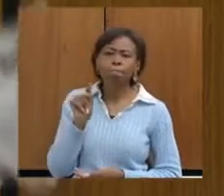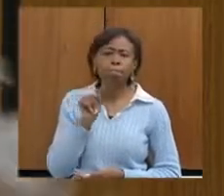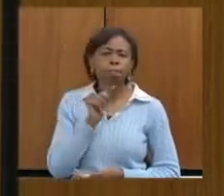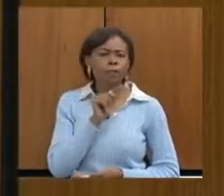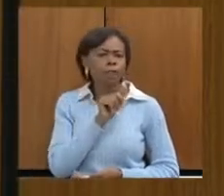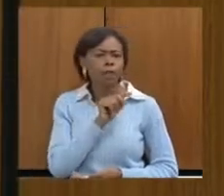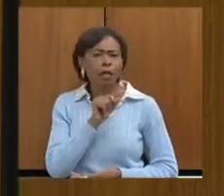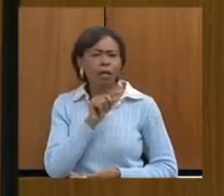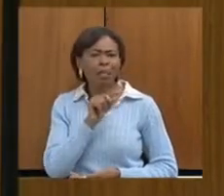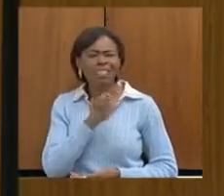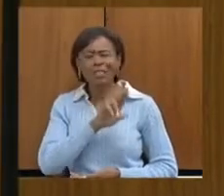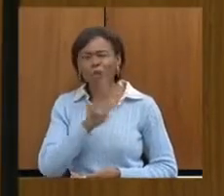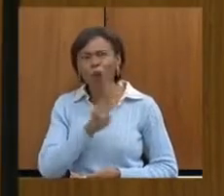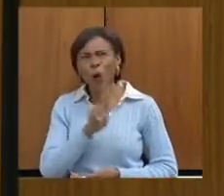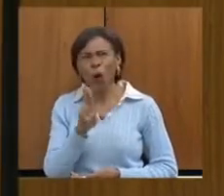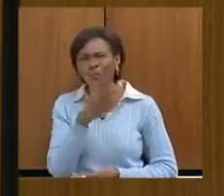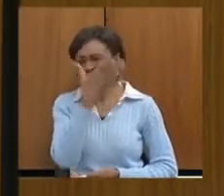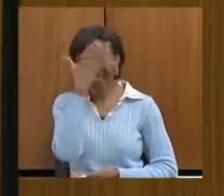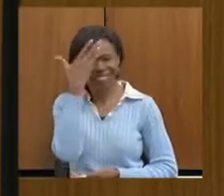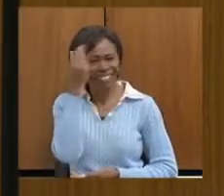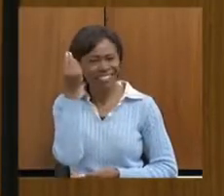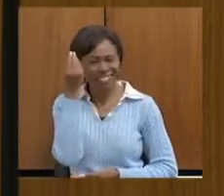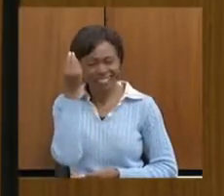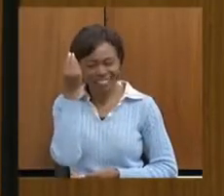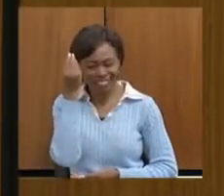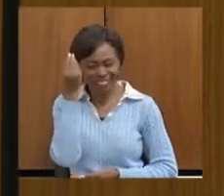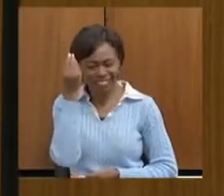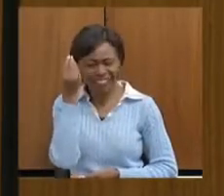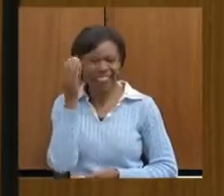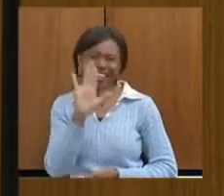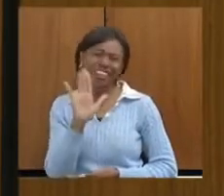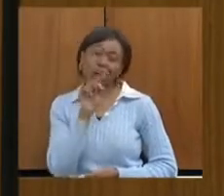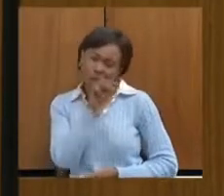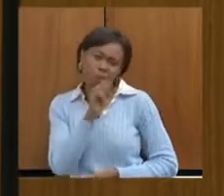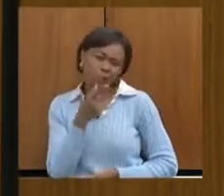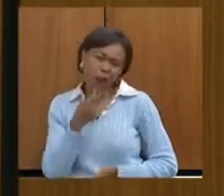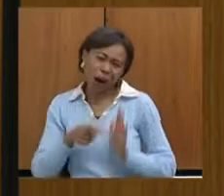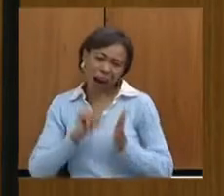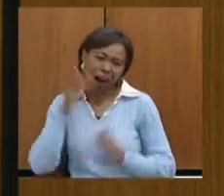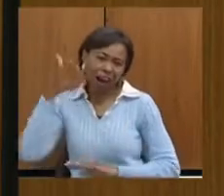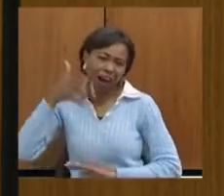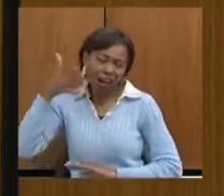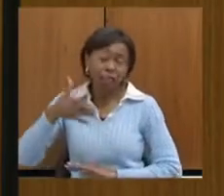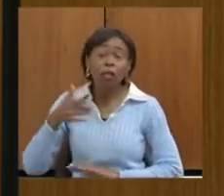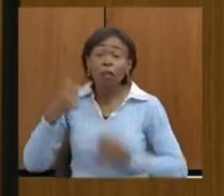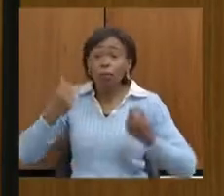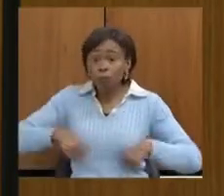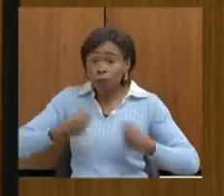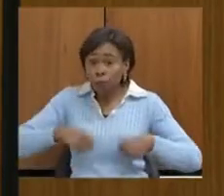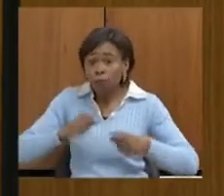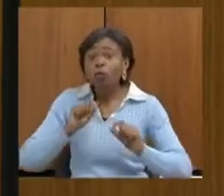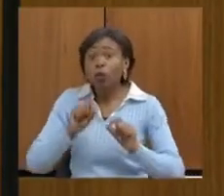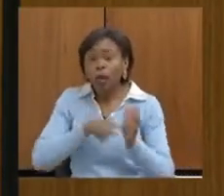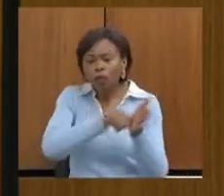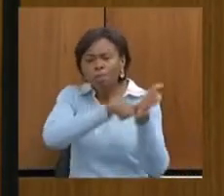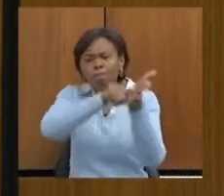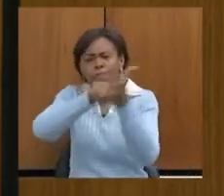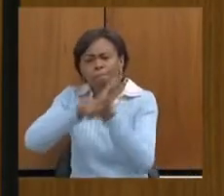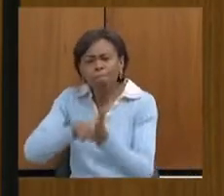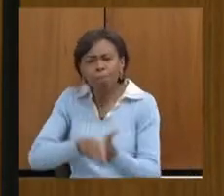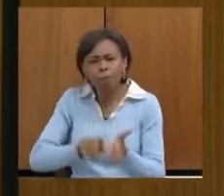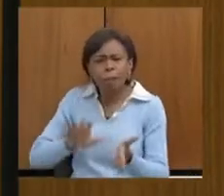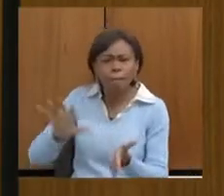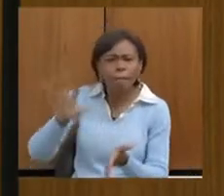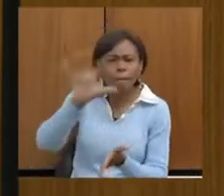eu acho que daqui esqueci o nome mas vamos lá tem que ser feito né o mapeamento né